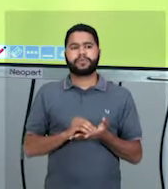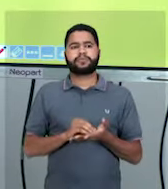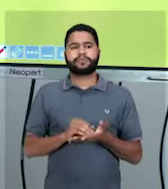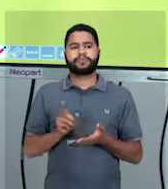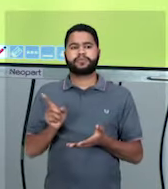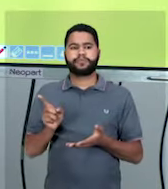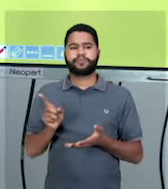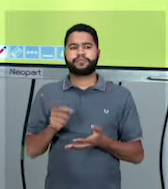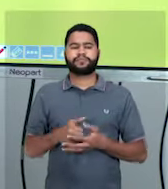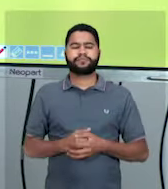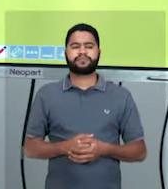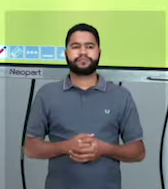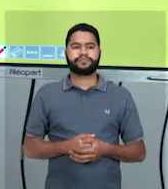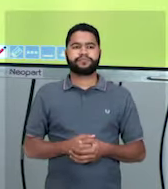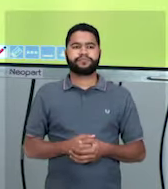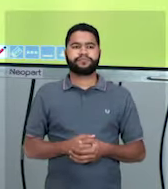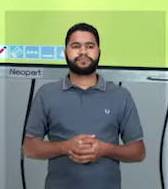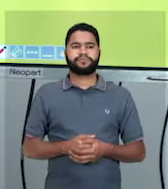então,